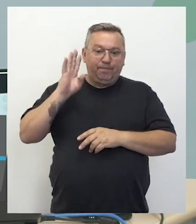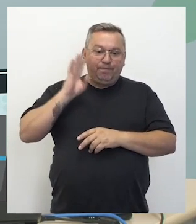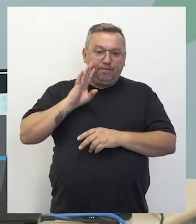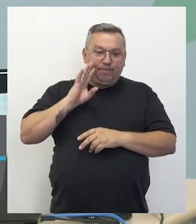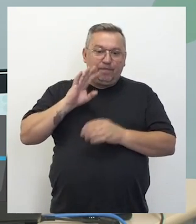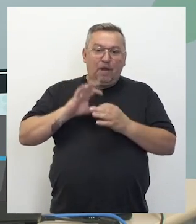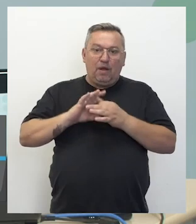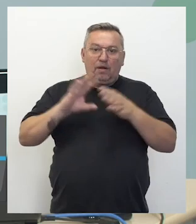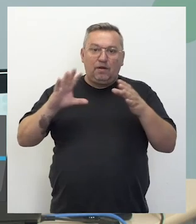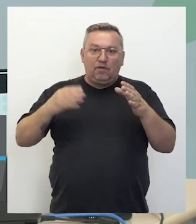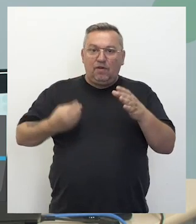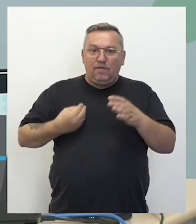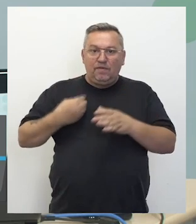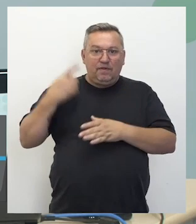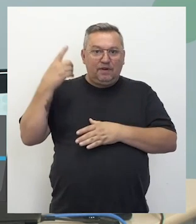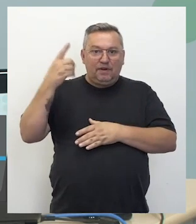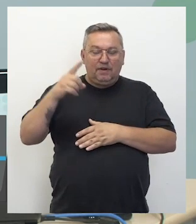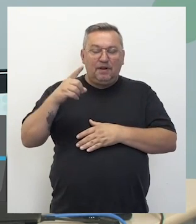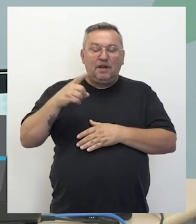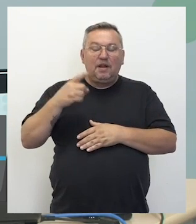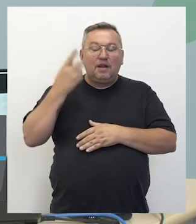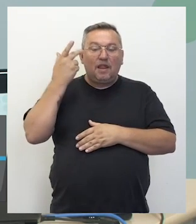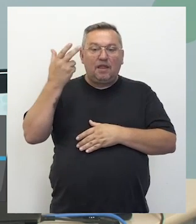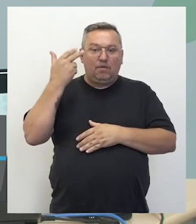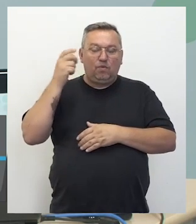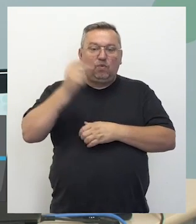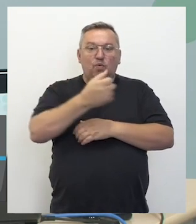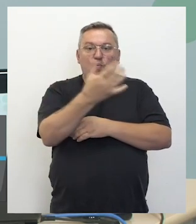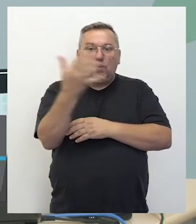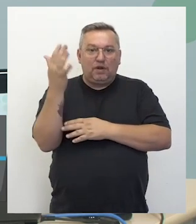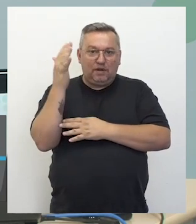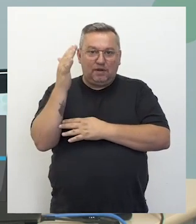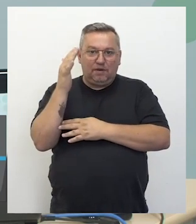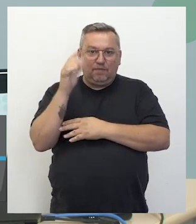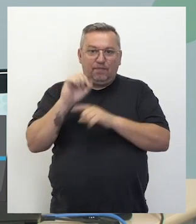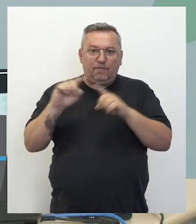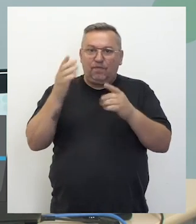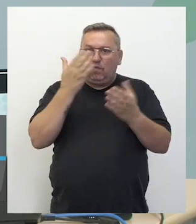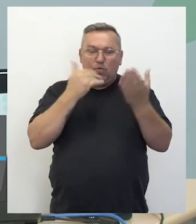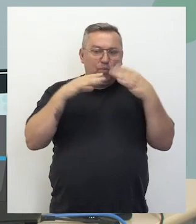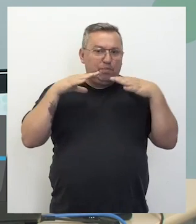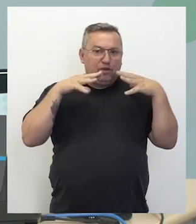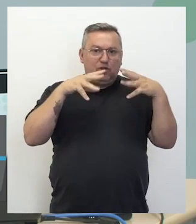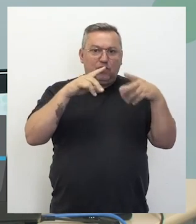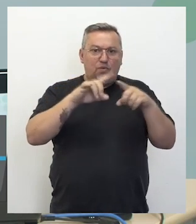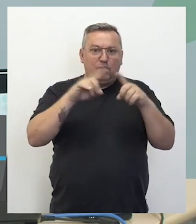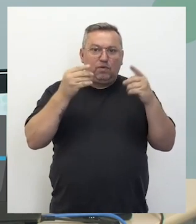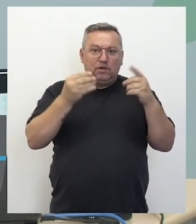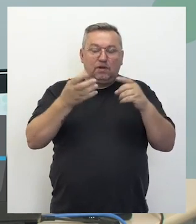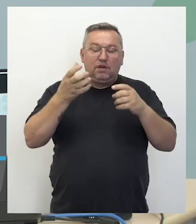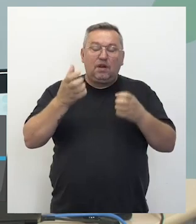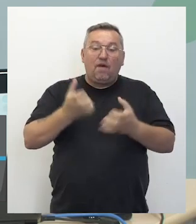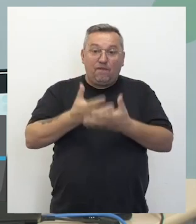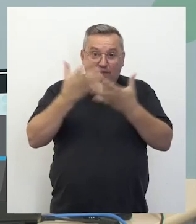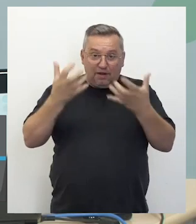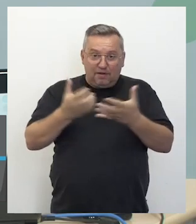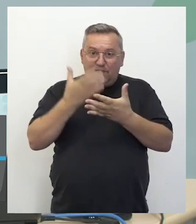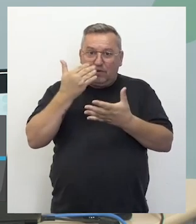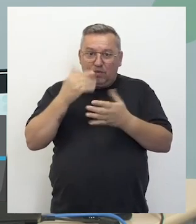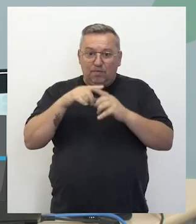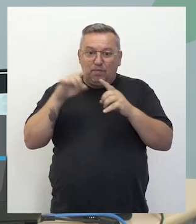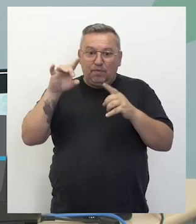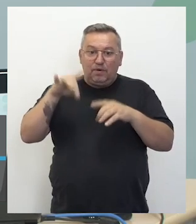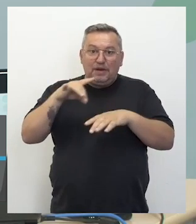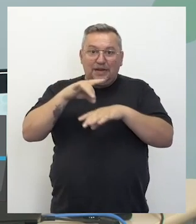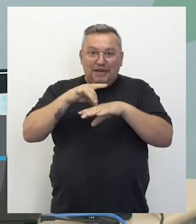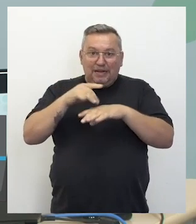o bichinho viver a vidinha dele lá na natureza. Tá? E assim, normalmente eles vão se alimentar de tudo. Então, se você der alface, eles vão comer alface. Mas se você pegar um